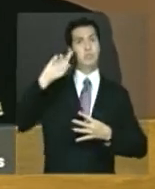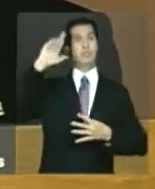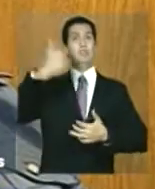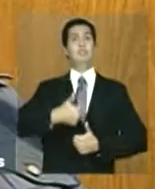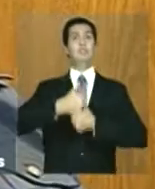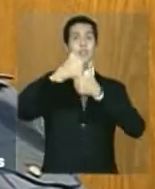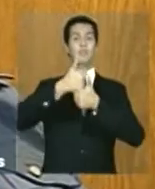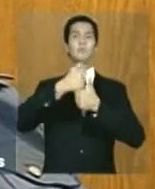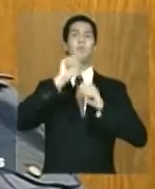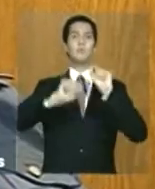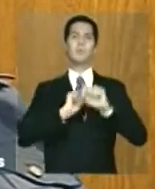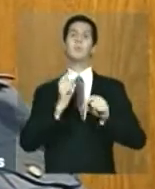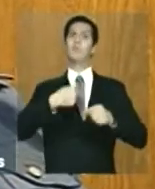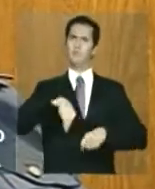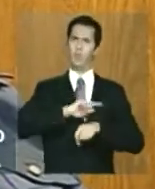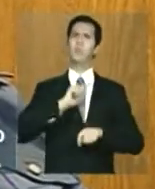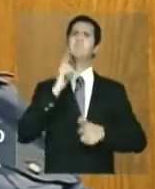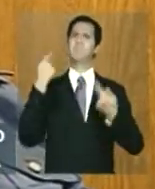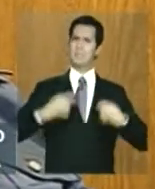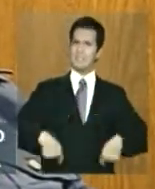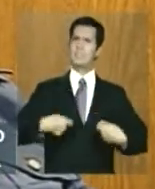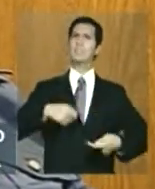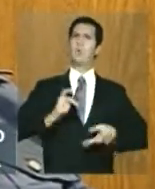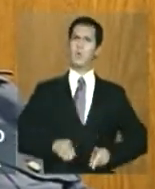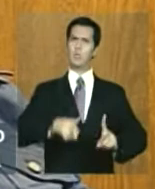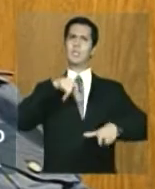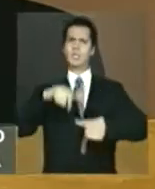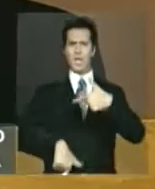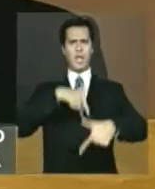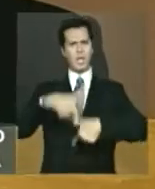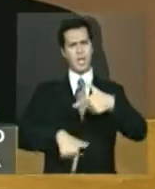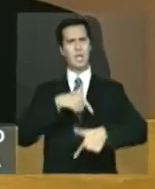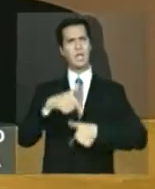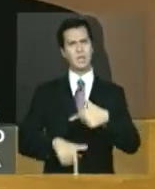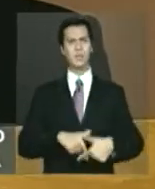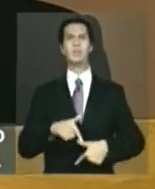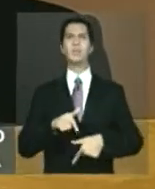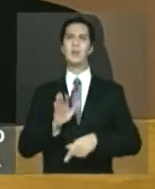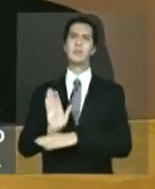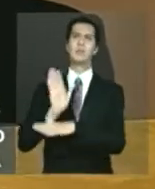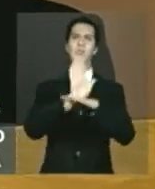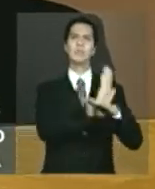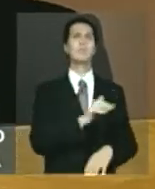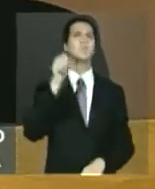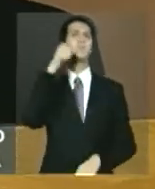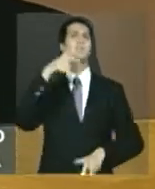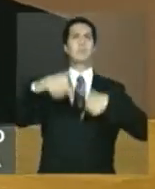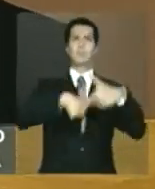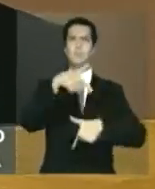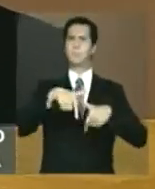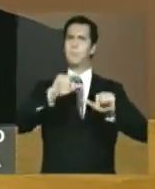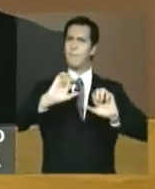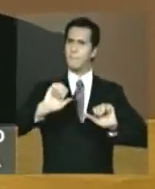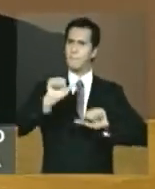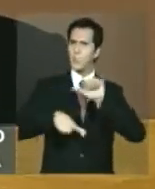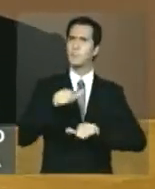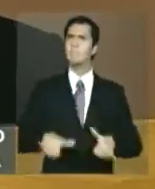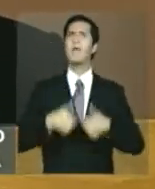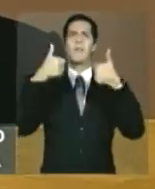mudar muito a situação das trabalhadoras E por que isso cerca de